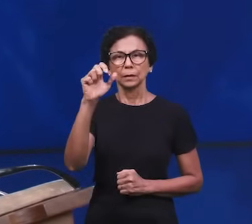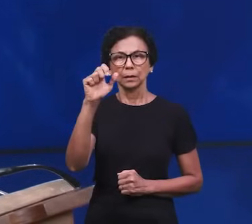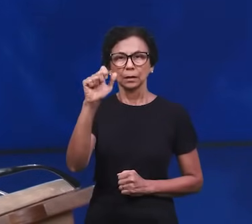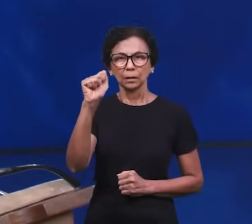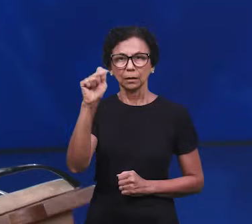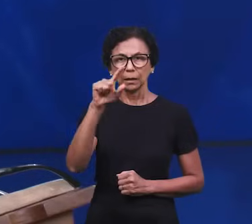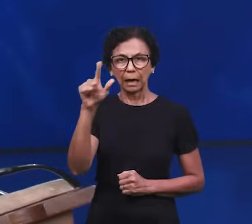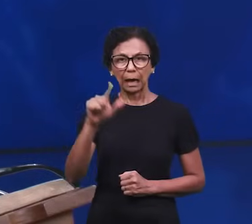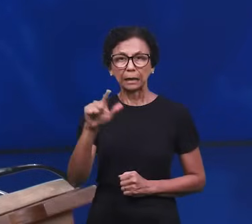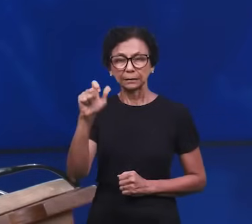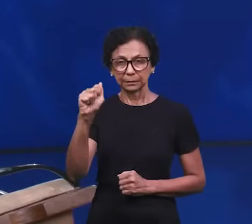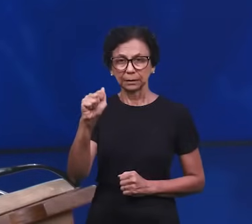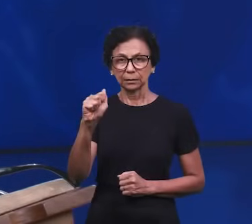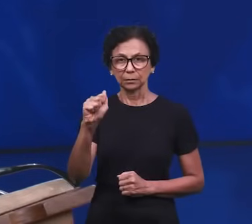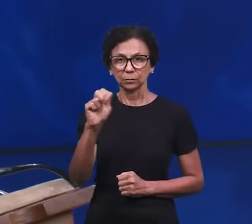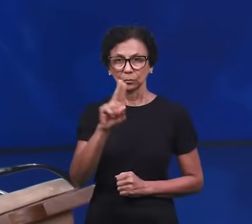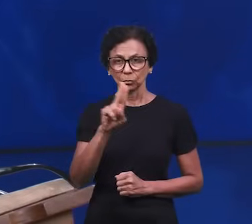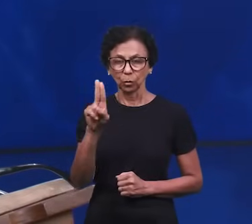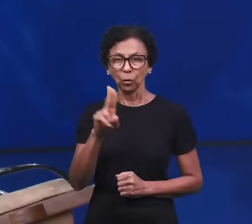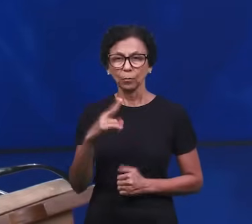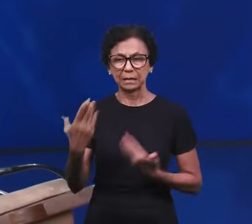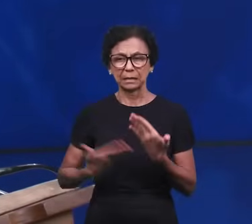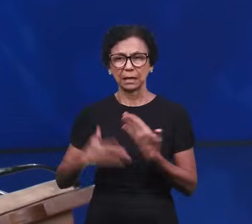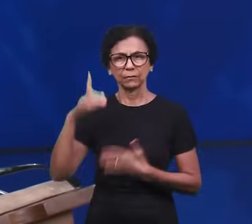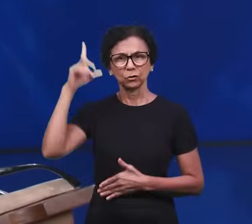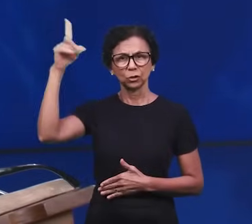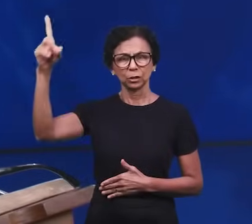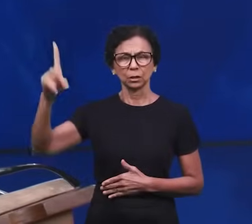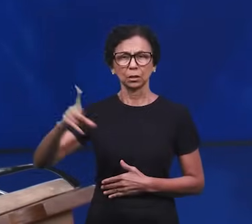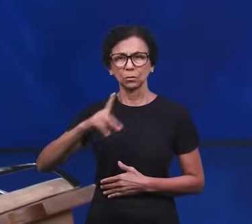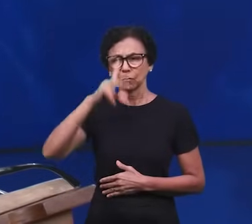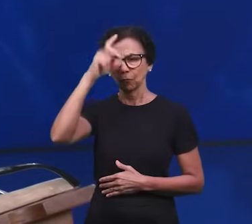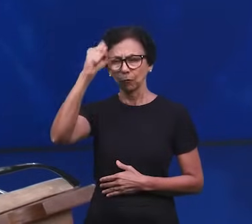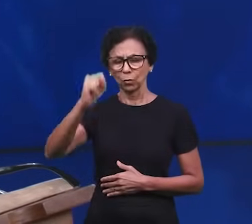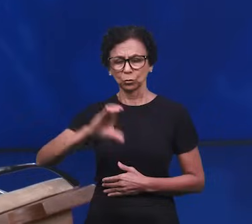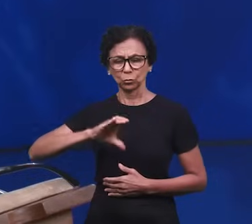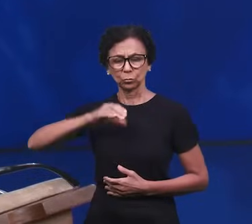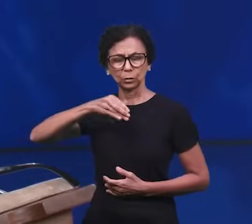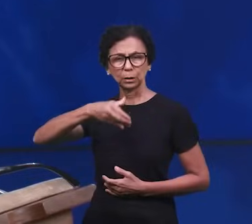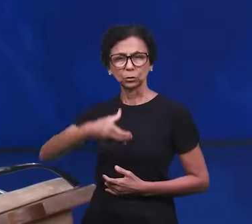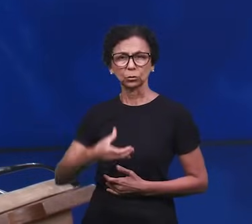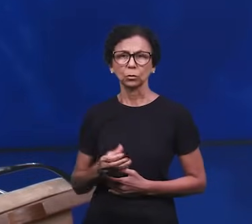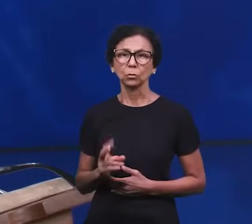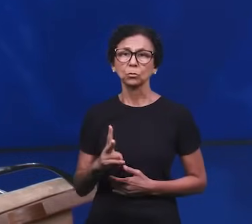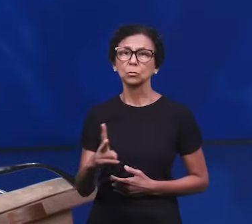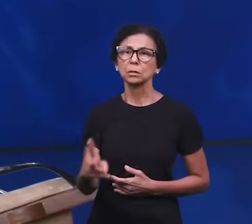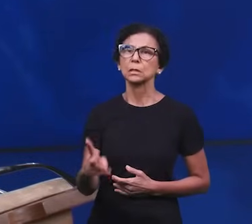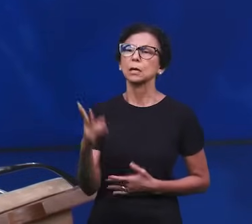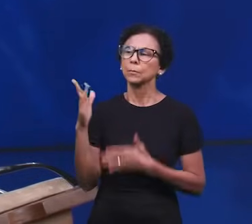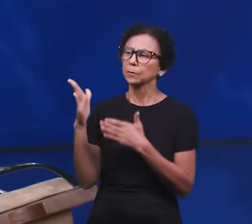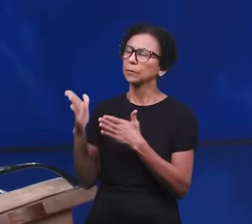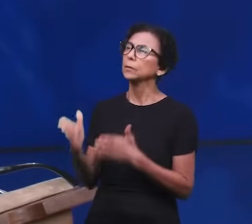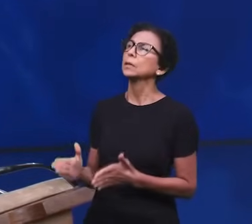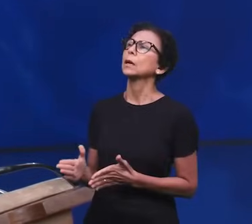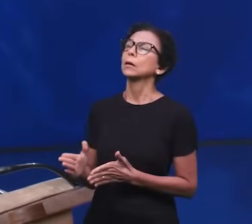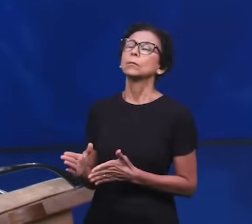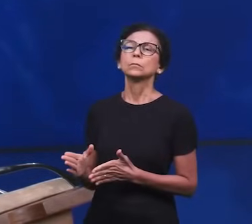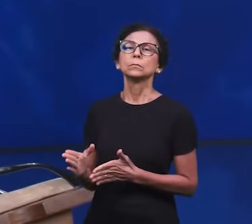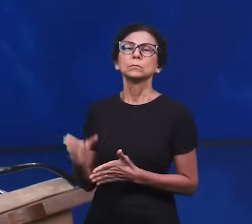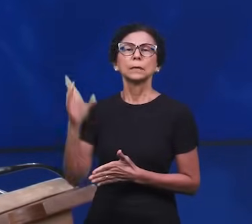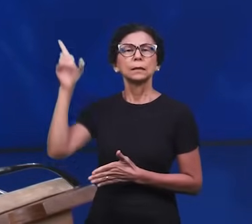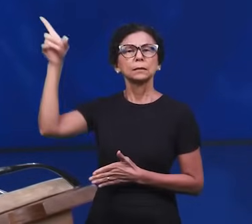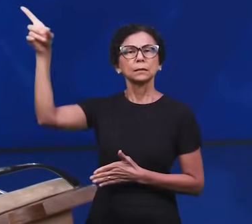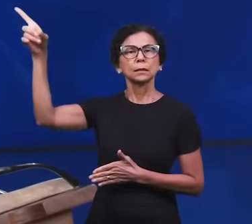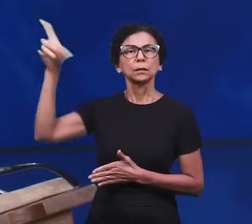Asa era um servo de Deus, um rei, um servo de Deus valente, aquele que procurou a todo tempo ser fiel a